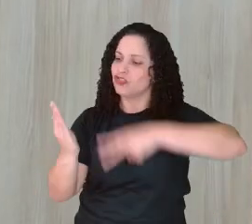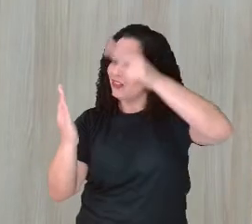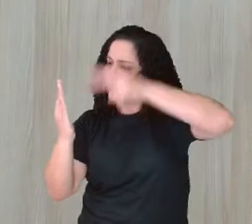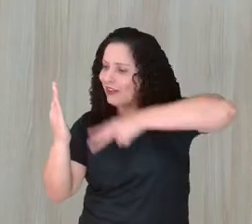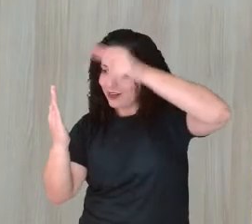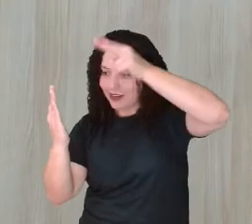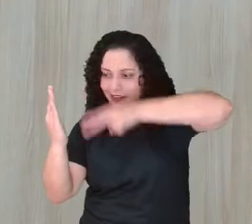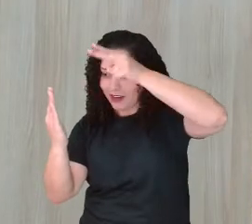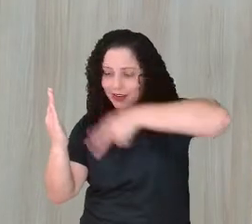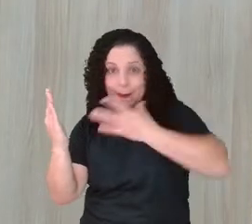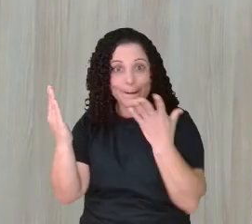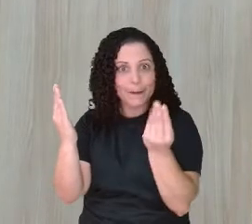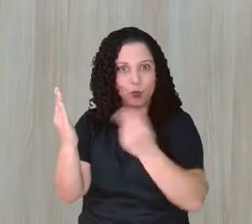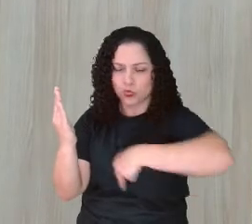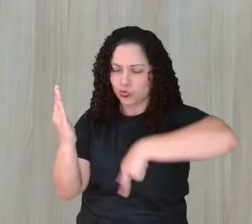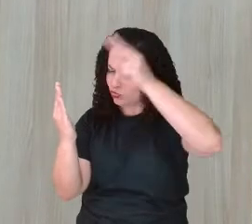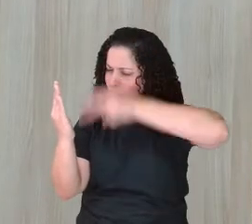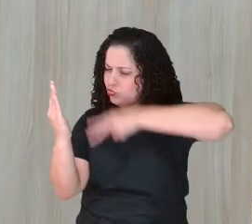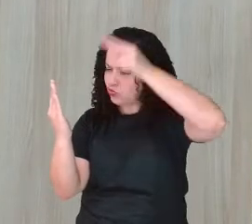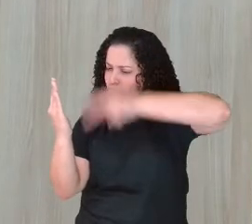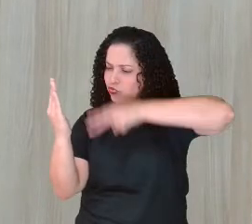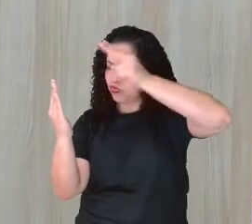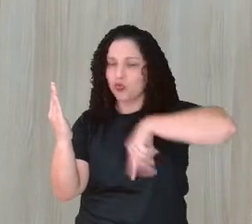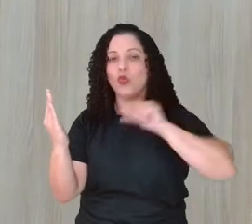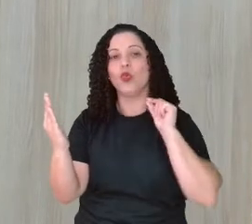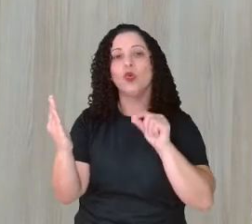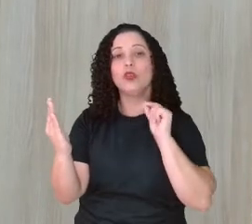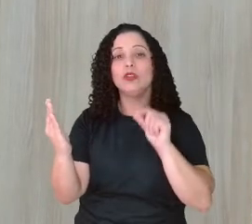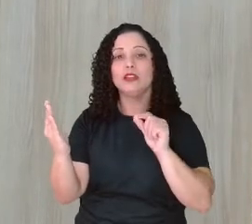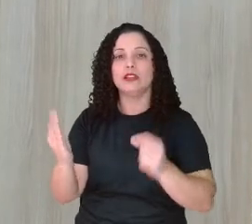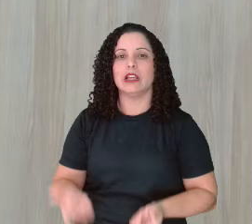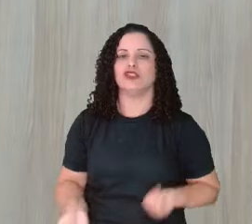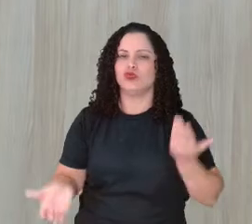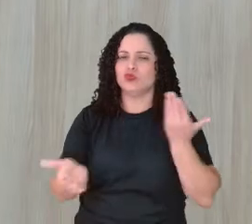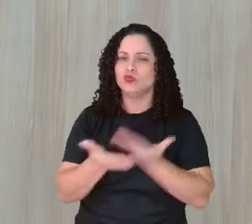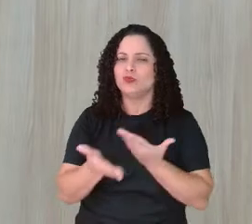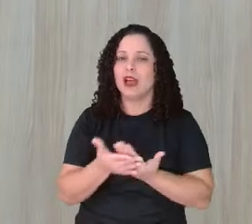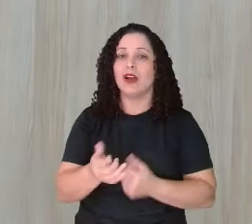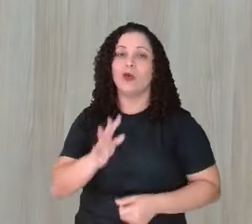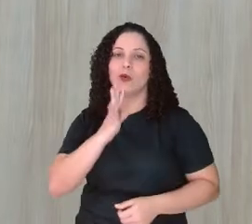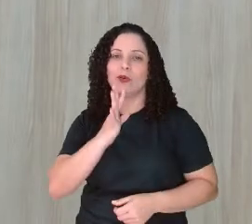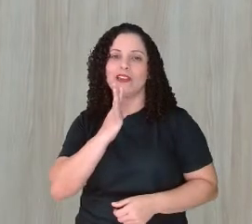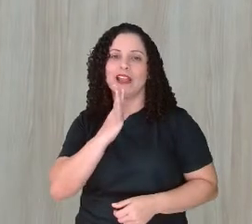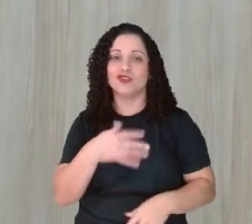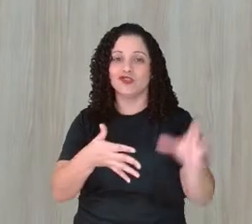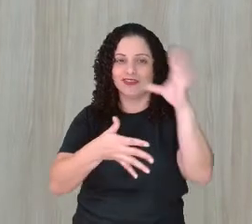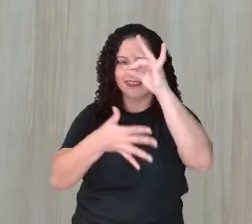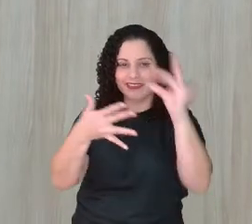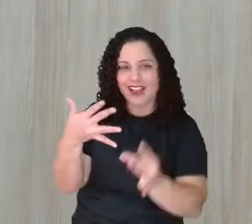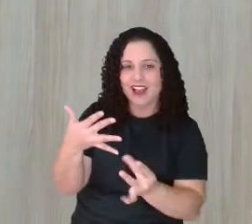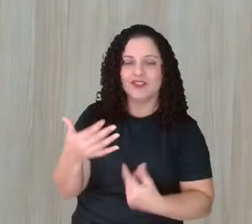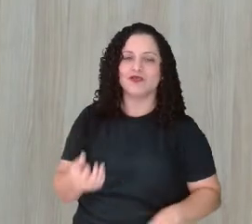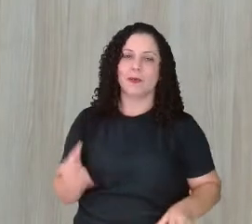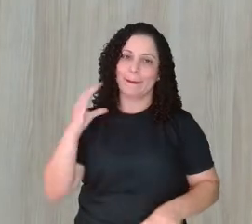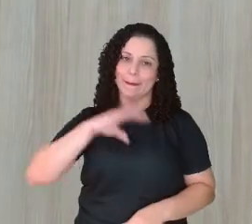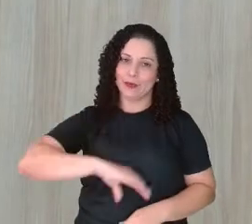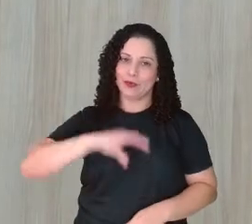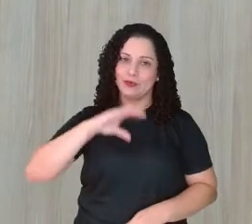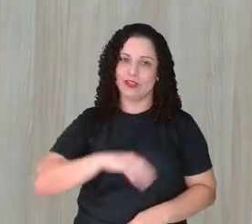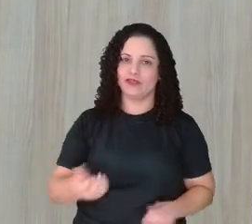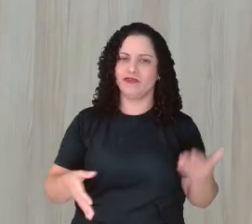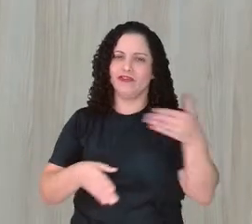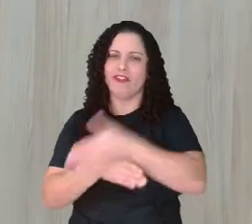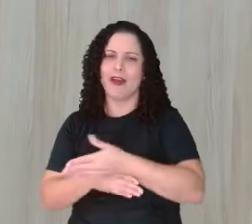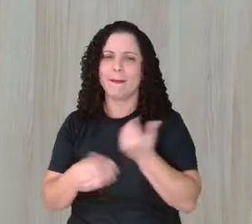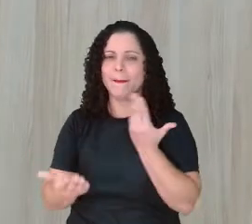a gente trabalha todos os aspectos da língua portuguesa. Você, quando vai para a aula de língua